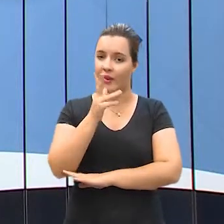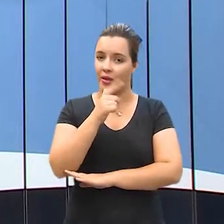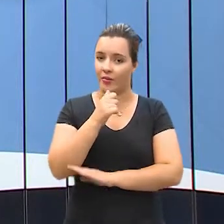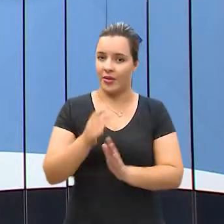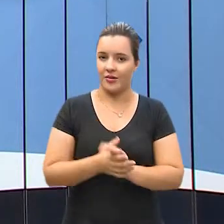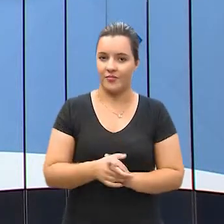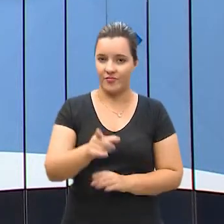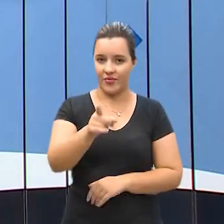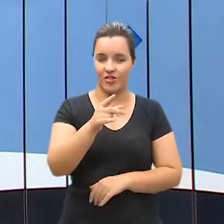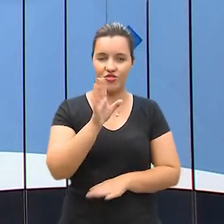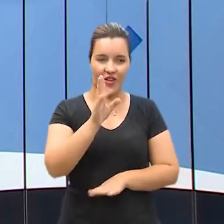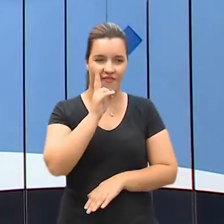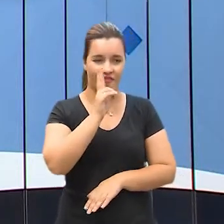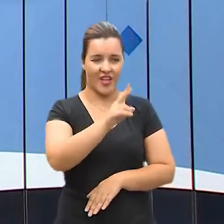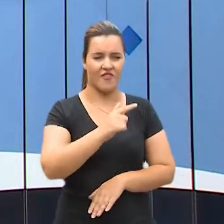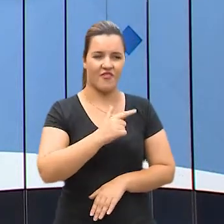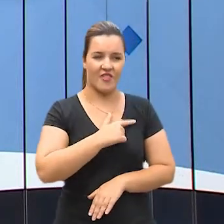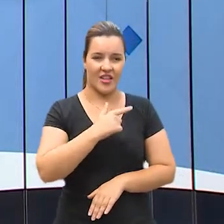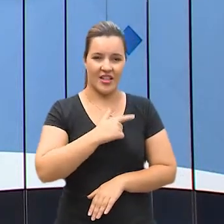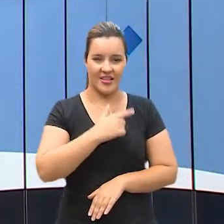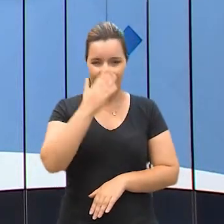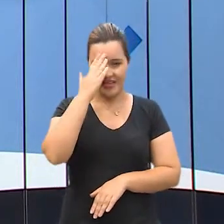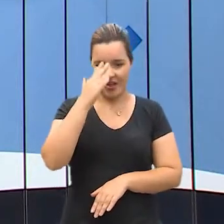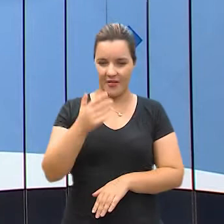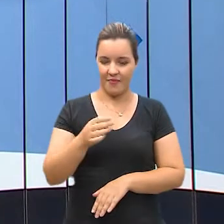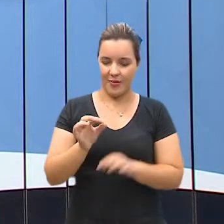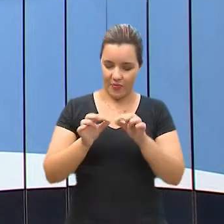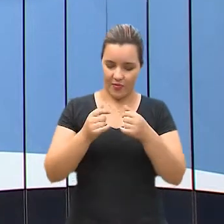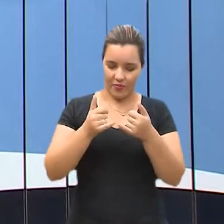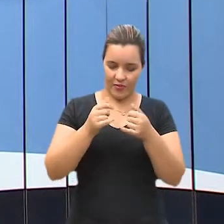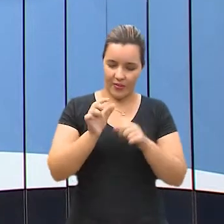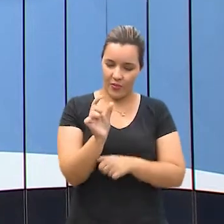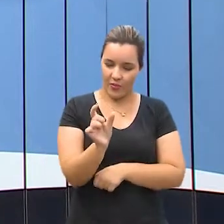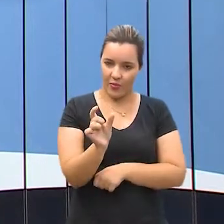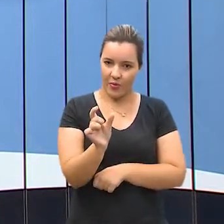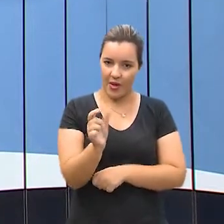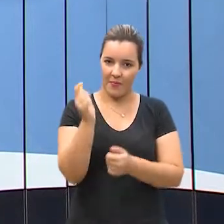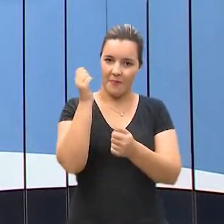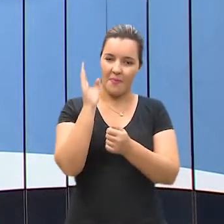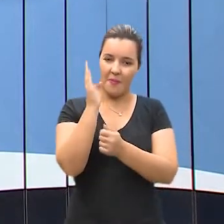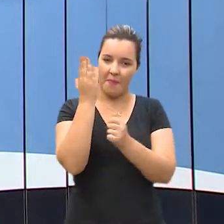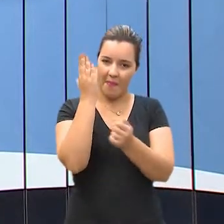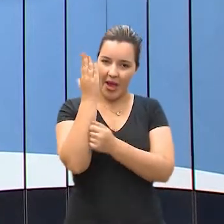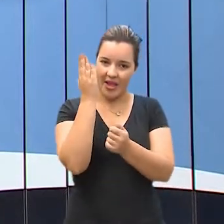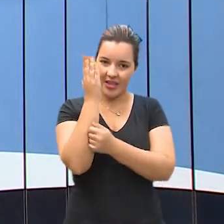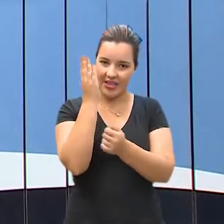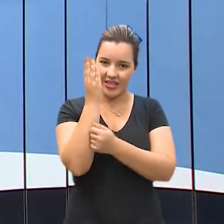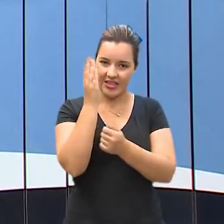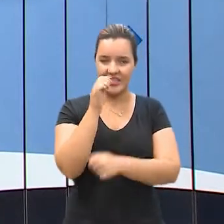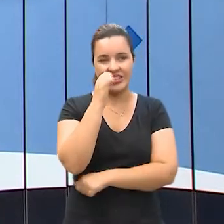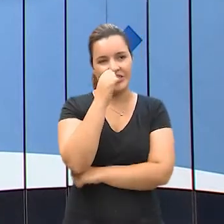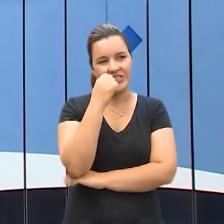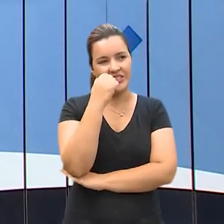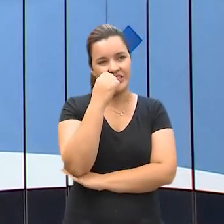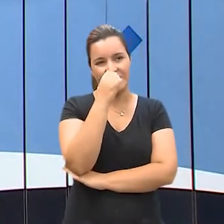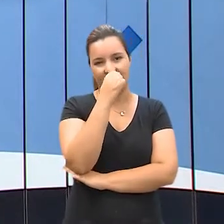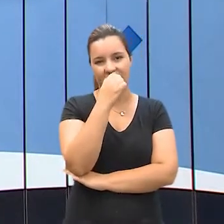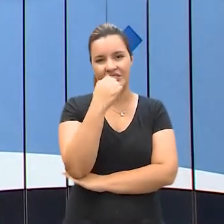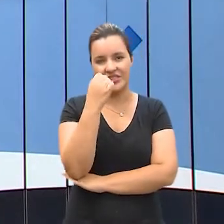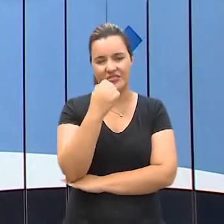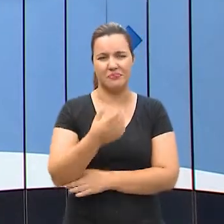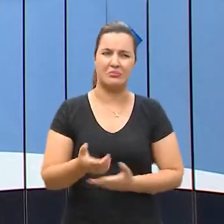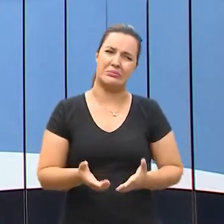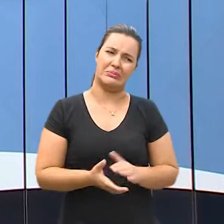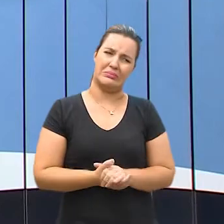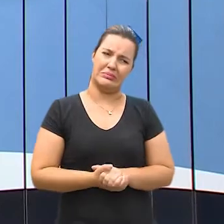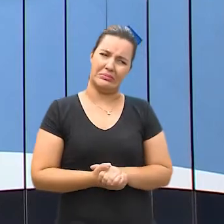em restaurante gente pegando palito de dente, já é até chamado assim, palito de dente e cutucando mesmo. Isso